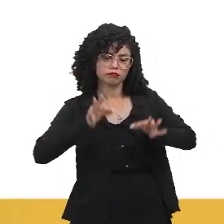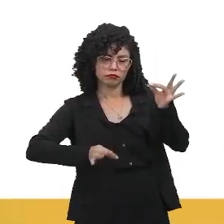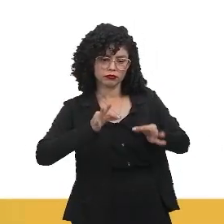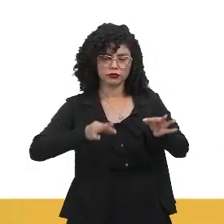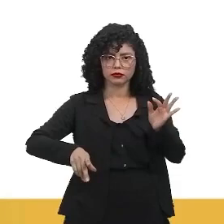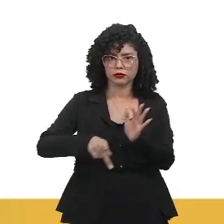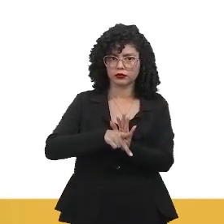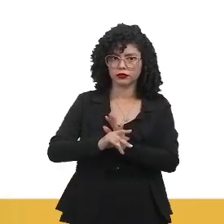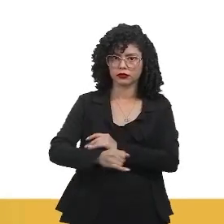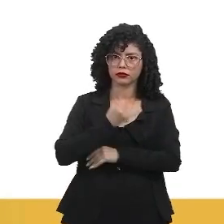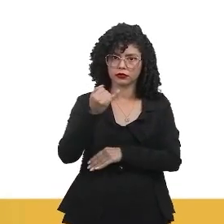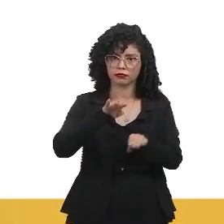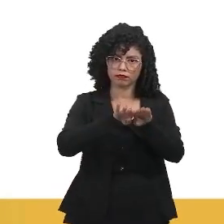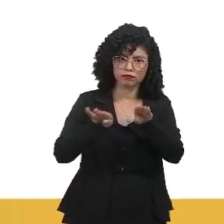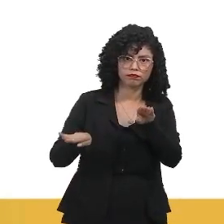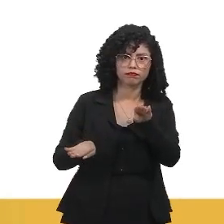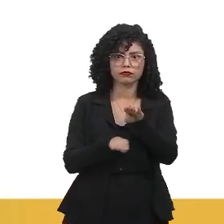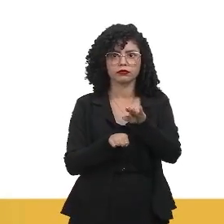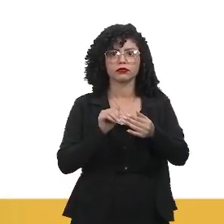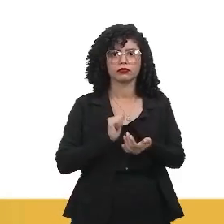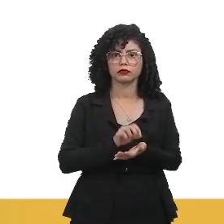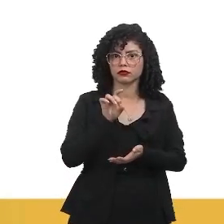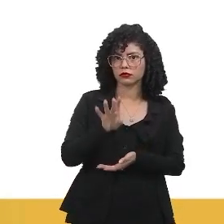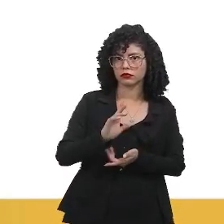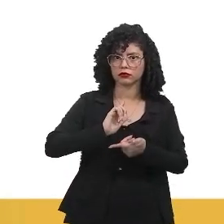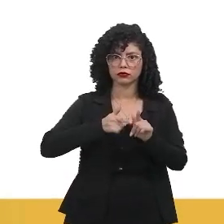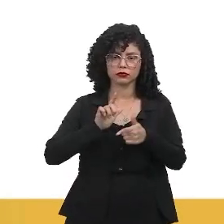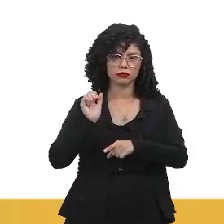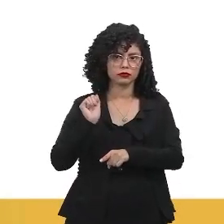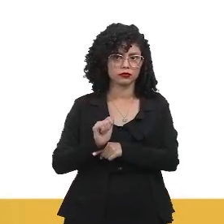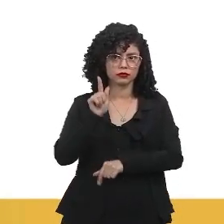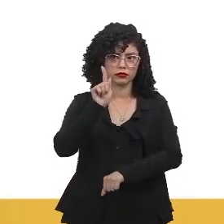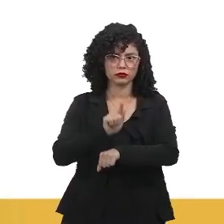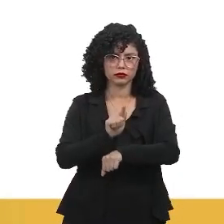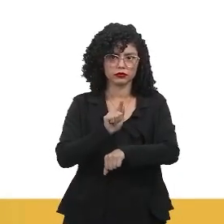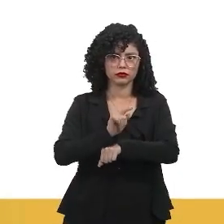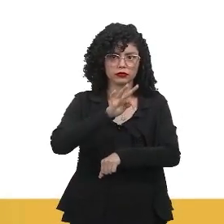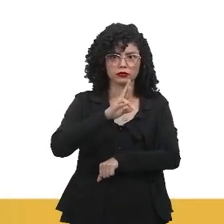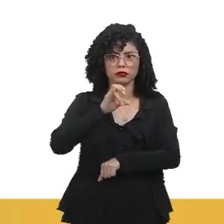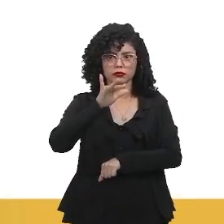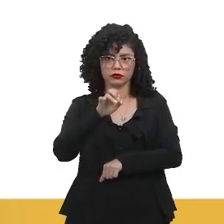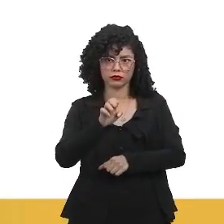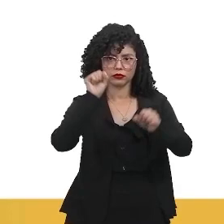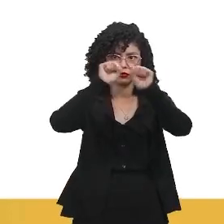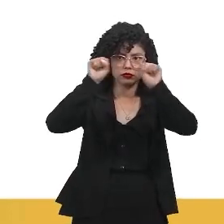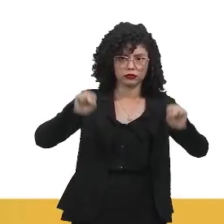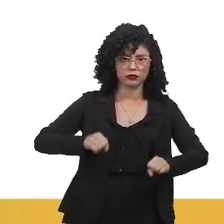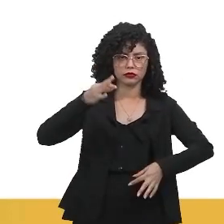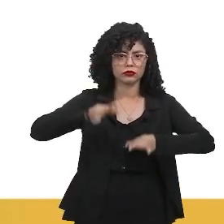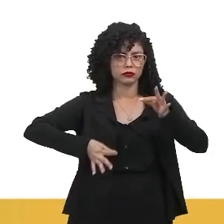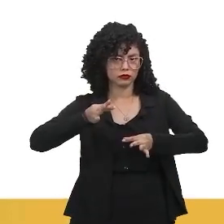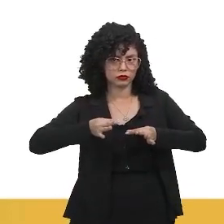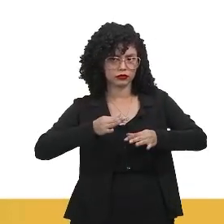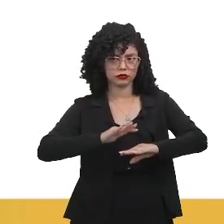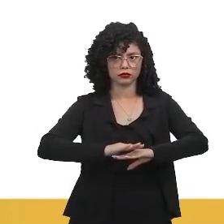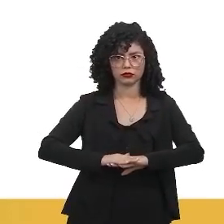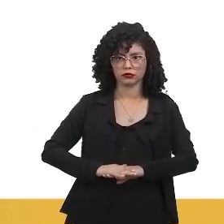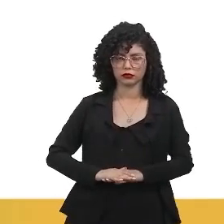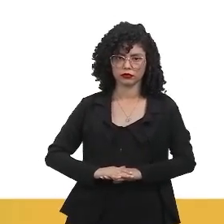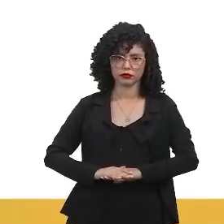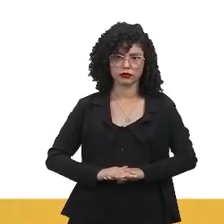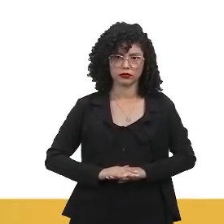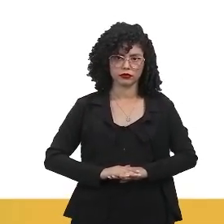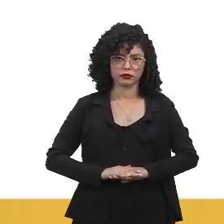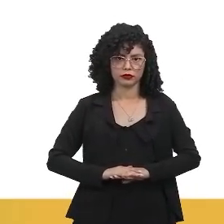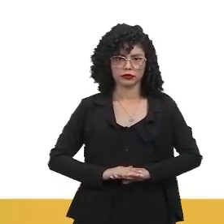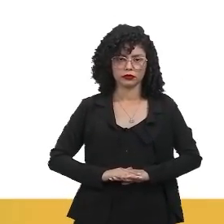forma extremamente desigual. Então, resta-nos a letra A, gestão das ilicitudes pelo sistema judicial.